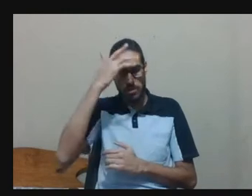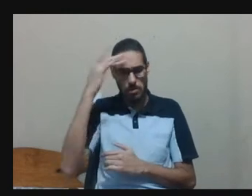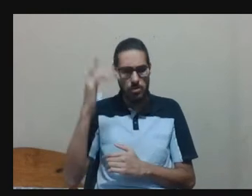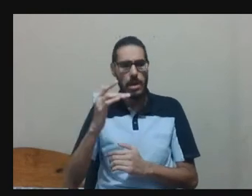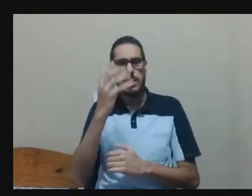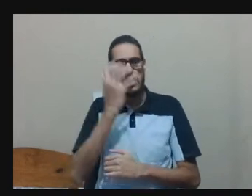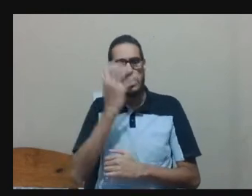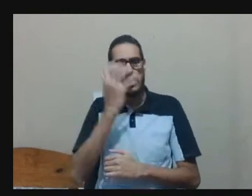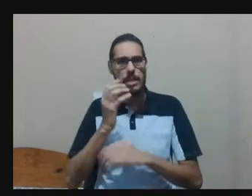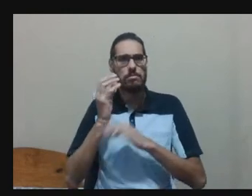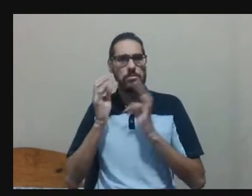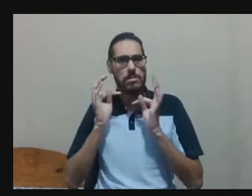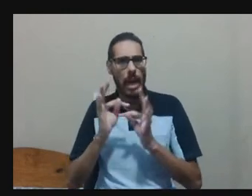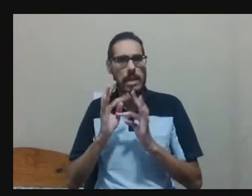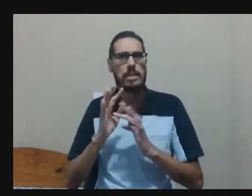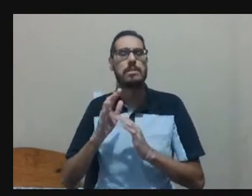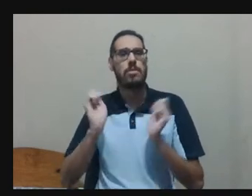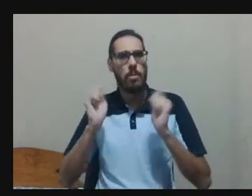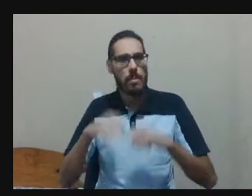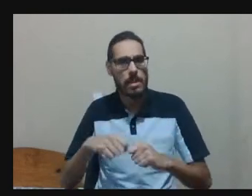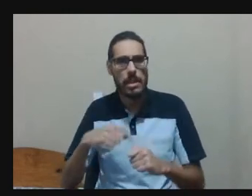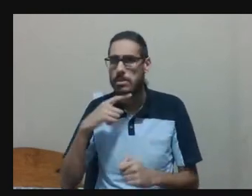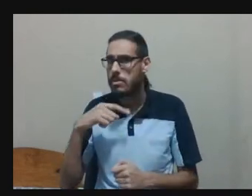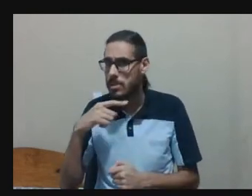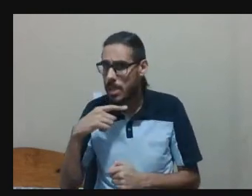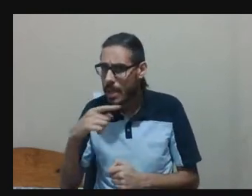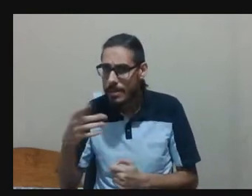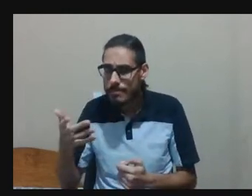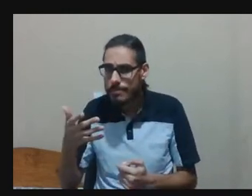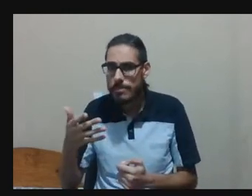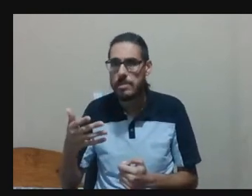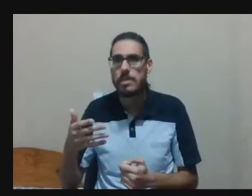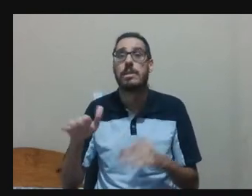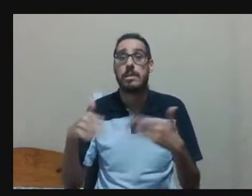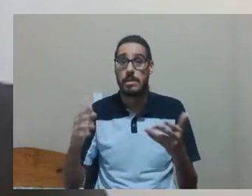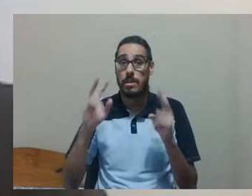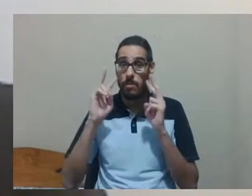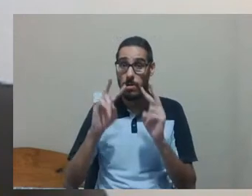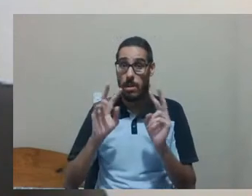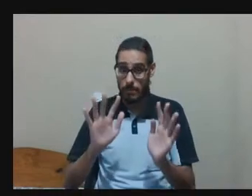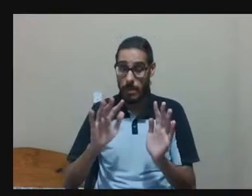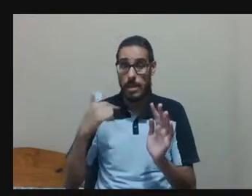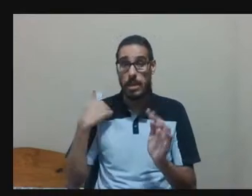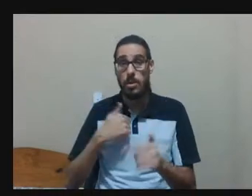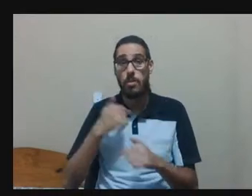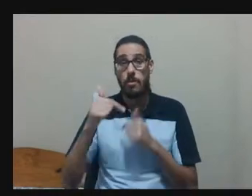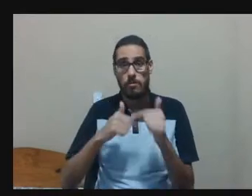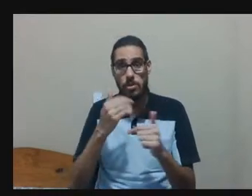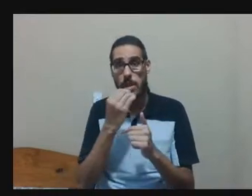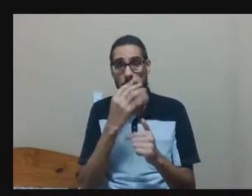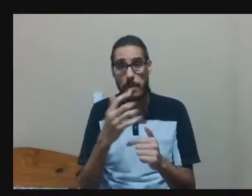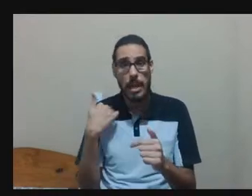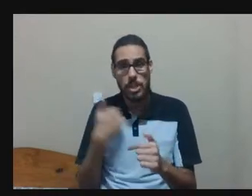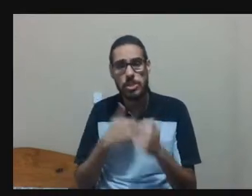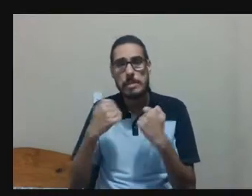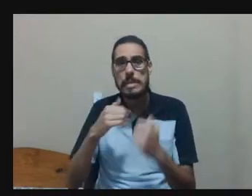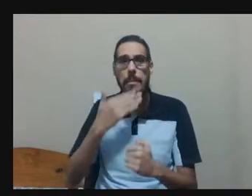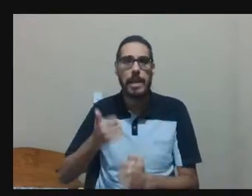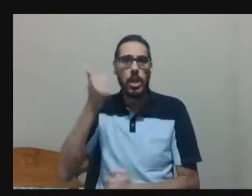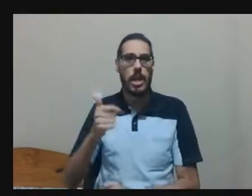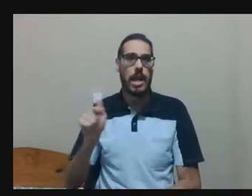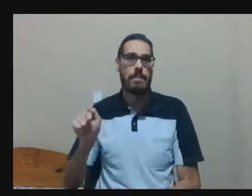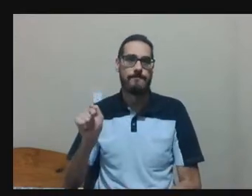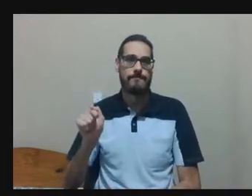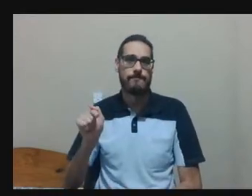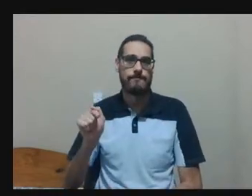vai funcionar. Veja bem o que estão falando. Um minuto. Funciona muito bem, nós temos que melhorar ela. Mas a